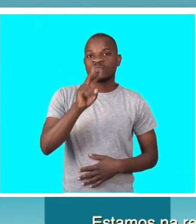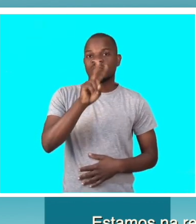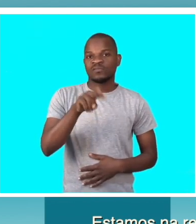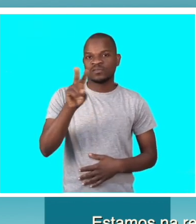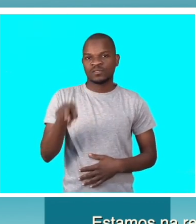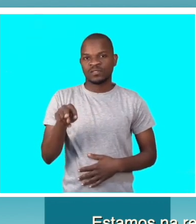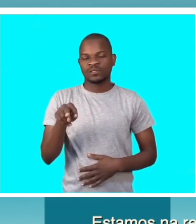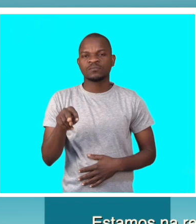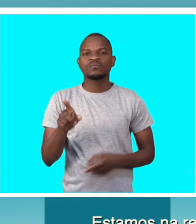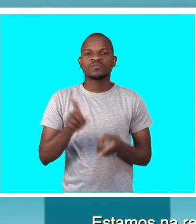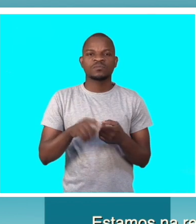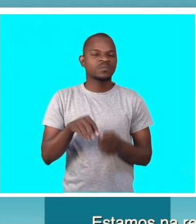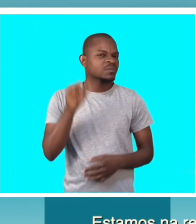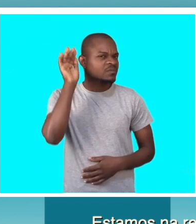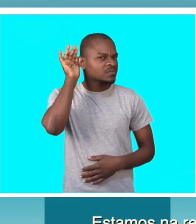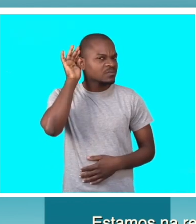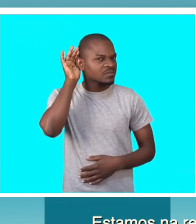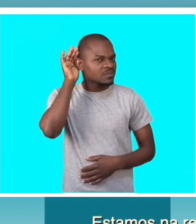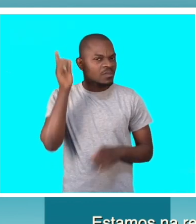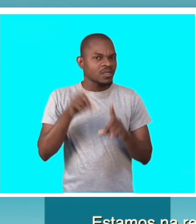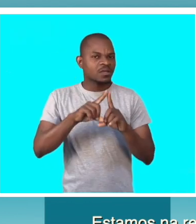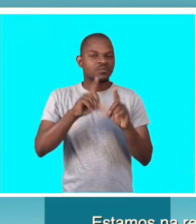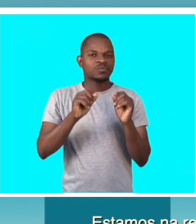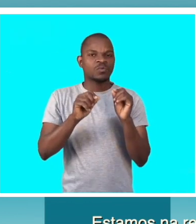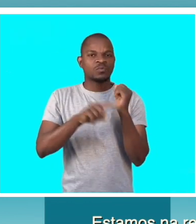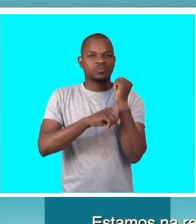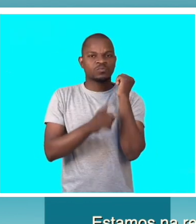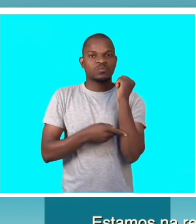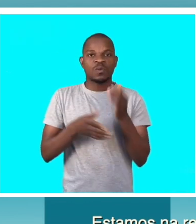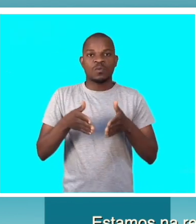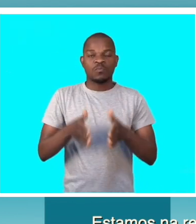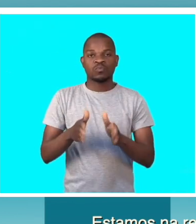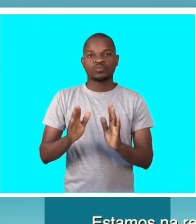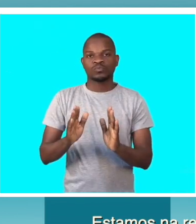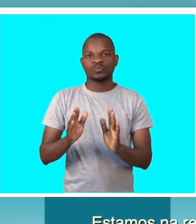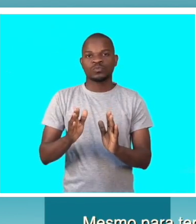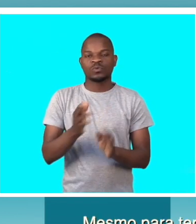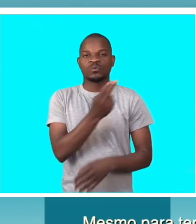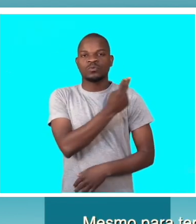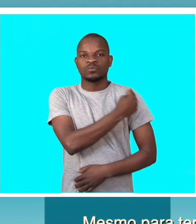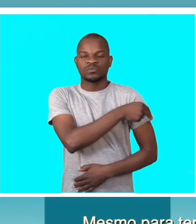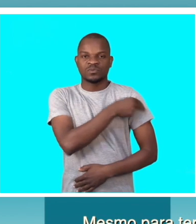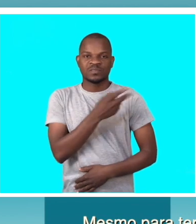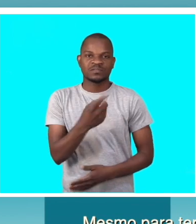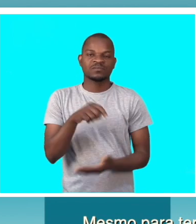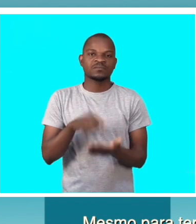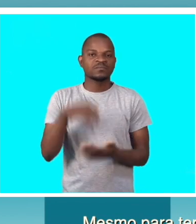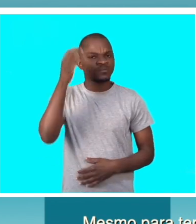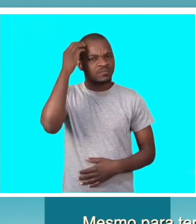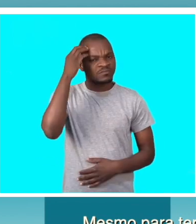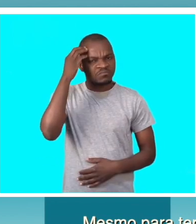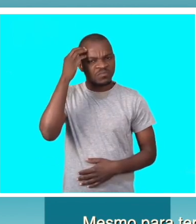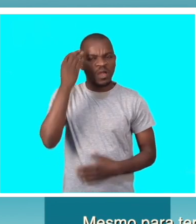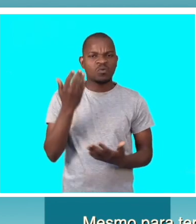visitar um pouco para perceber a melhora do parto humanizado aqui no Estado Central de Maputo, mesmo para terminar,